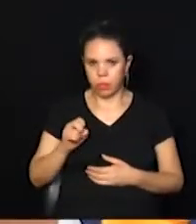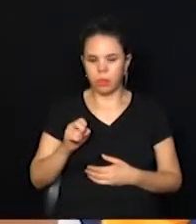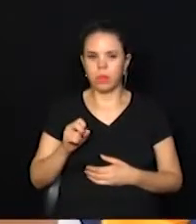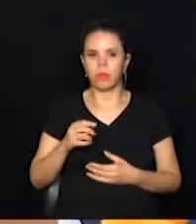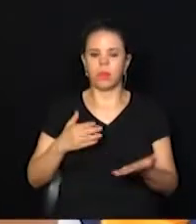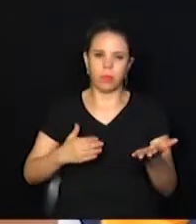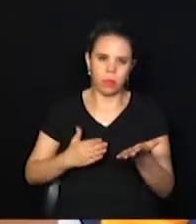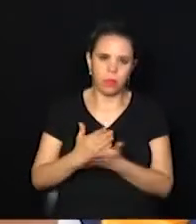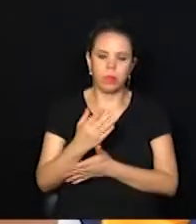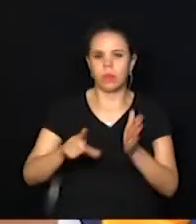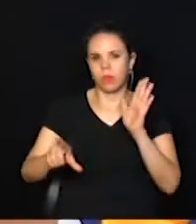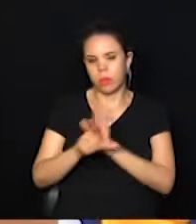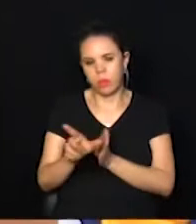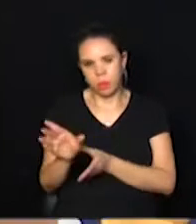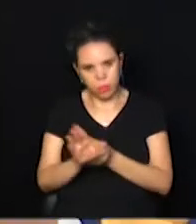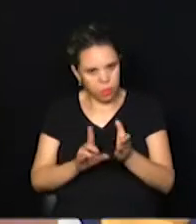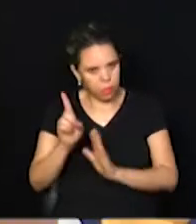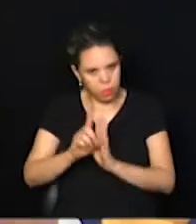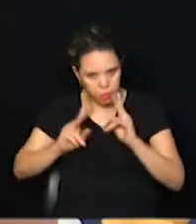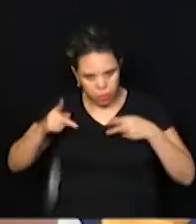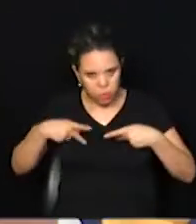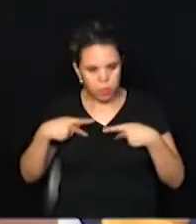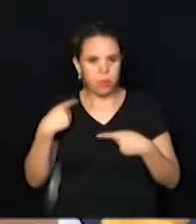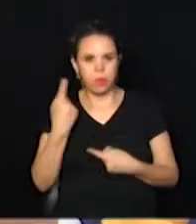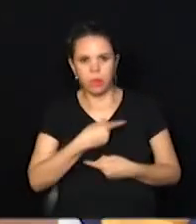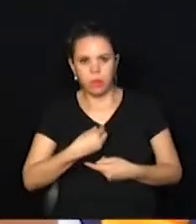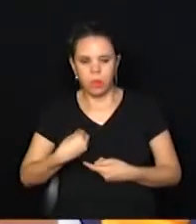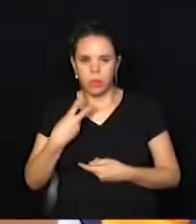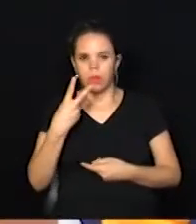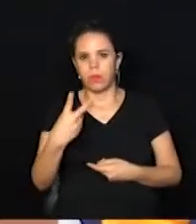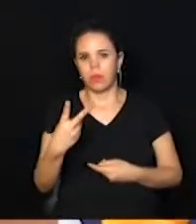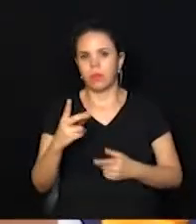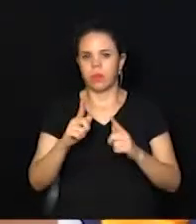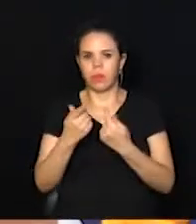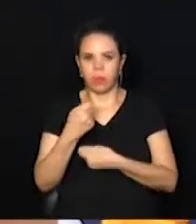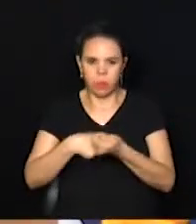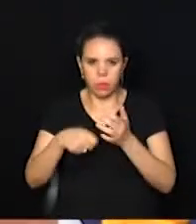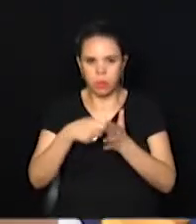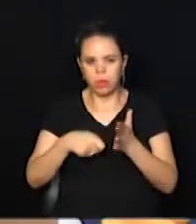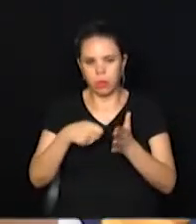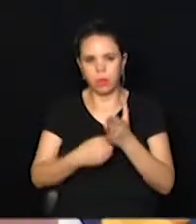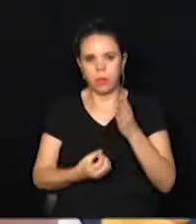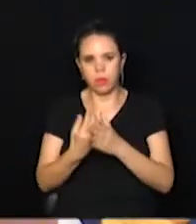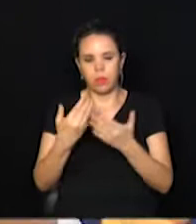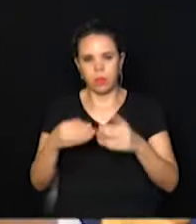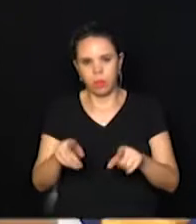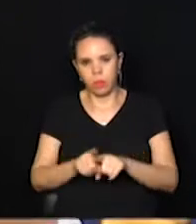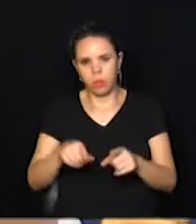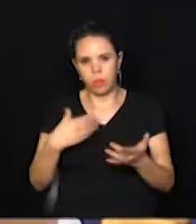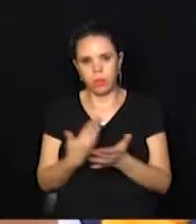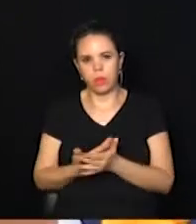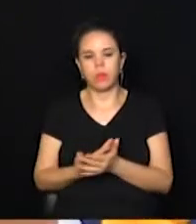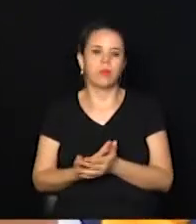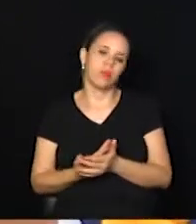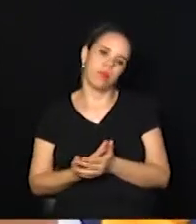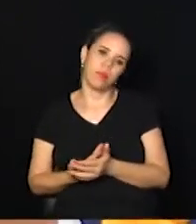que instituiu o Conselho Municipal de Direitos Humanos, que nós ficamos quase 2 gestões lutando para que fosse instalado, até que o companheiro